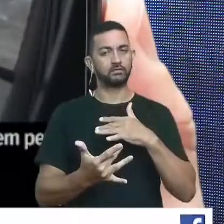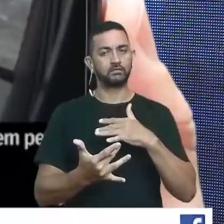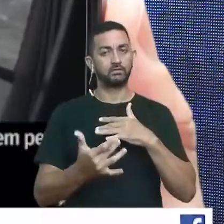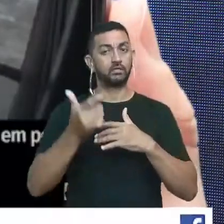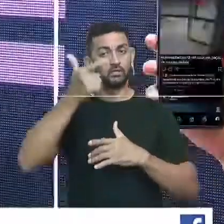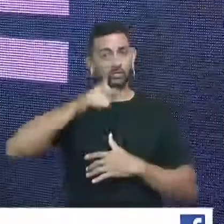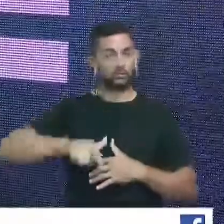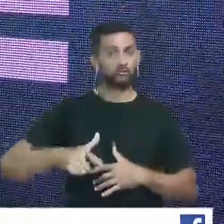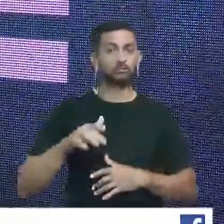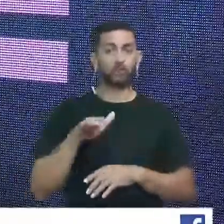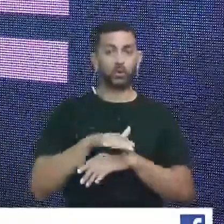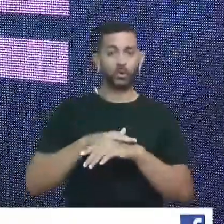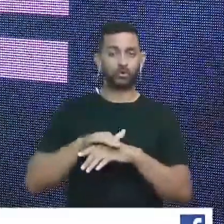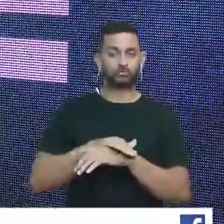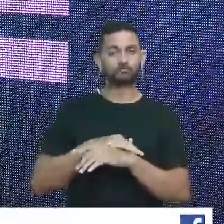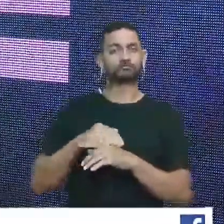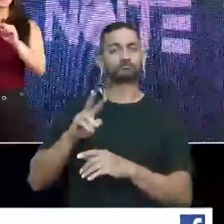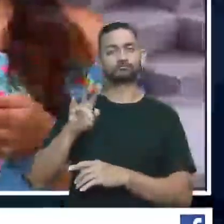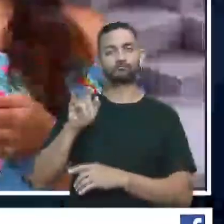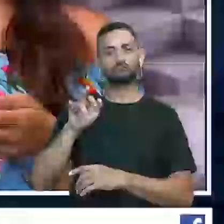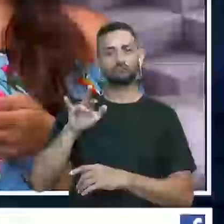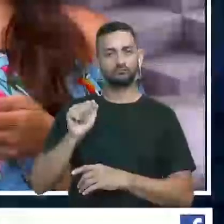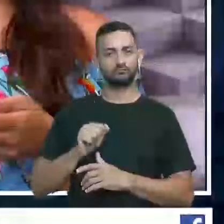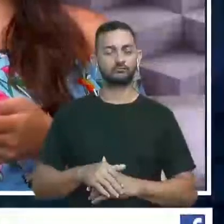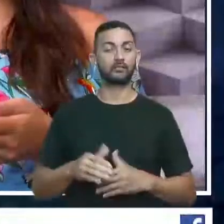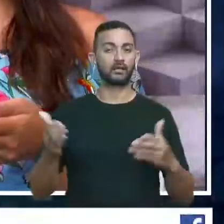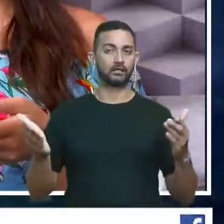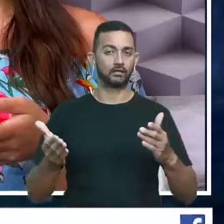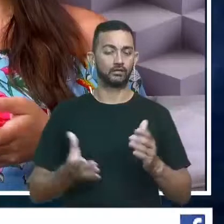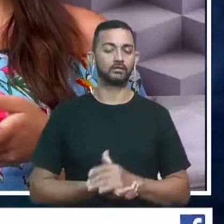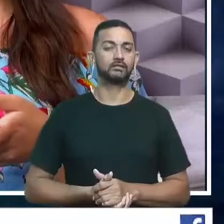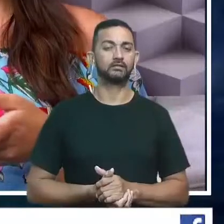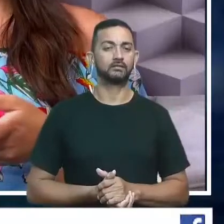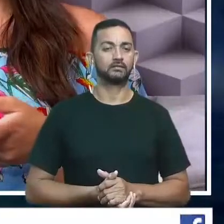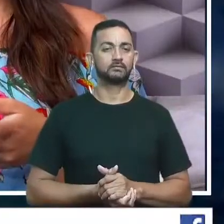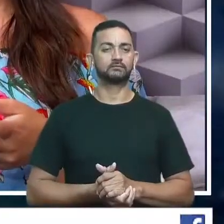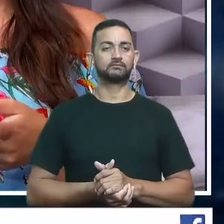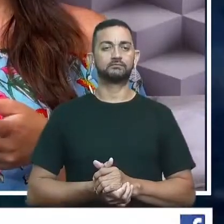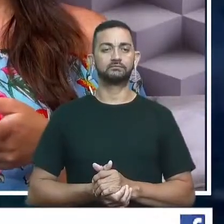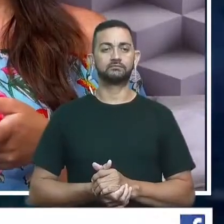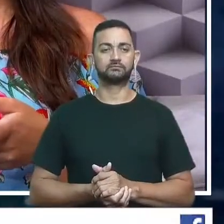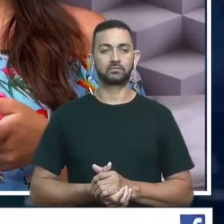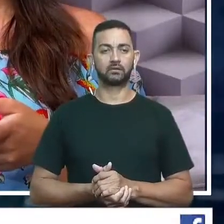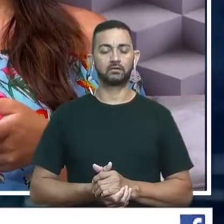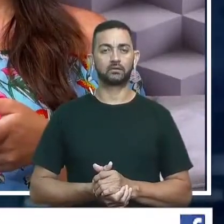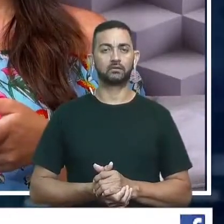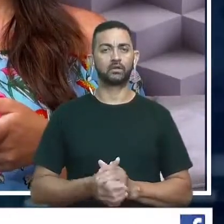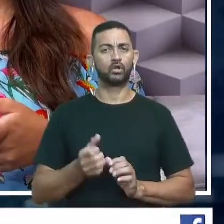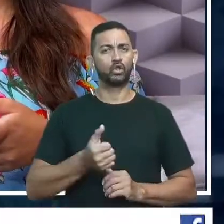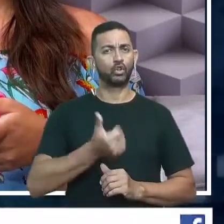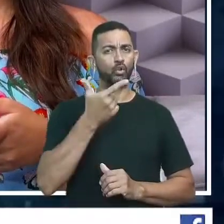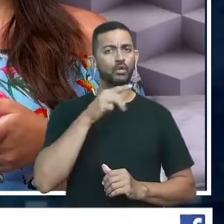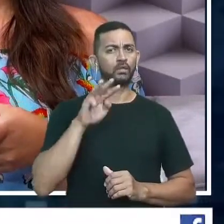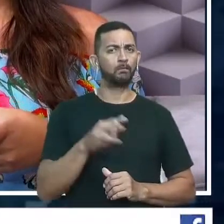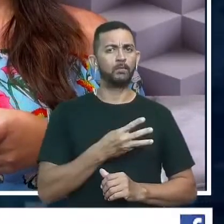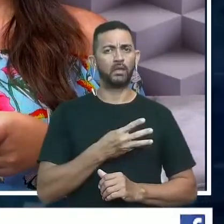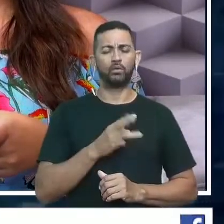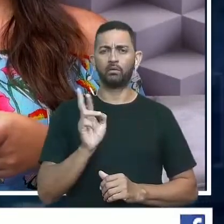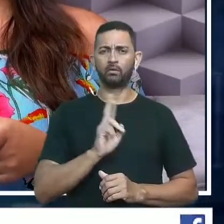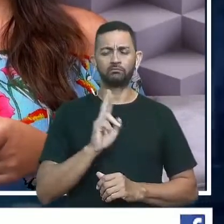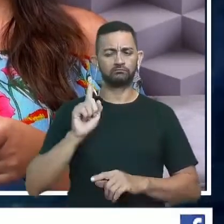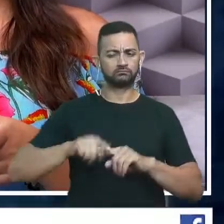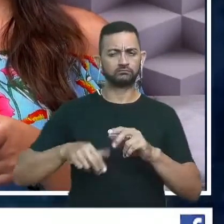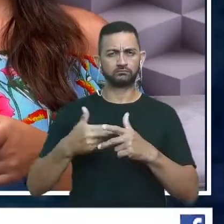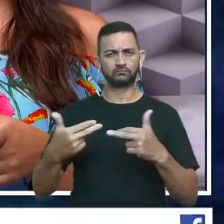filhos e aí eu volto a falar com a Valéria Cristina já pode colocar a Valéria na tela aqui comigo produção Valéria quase 12